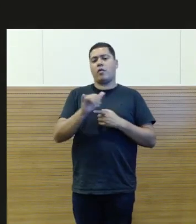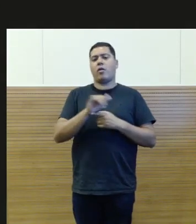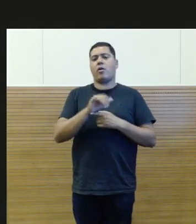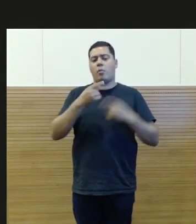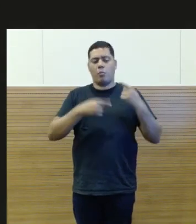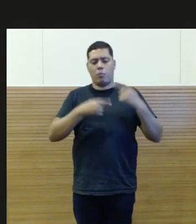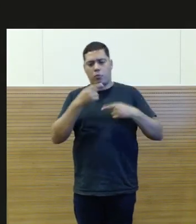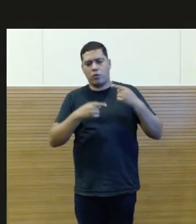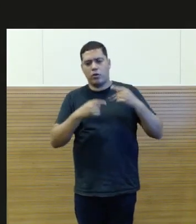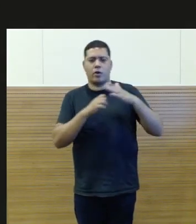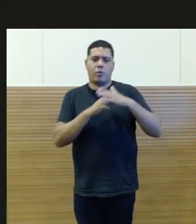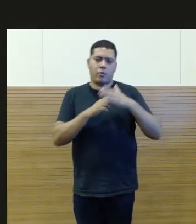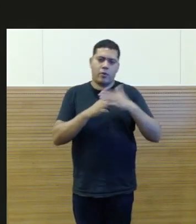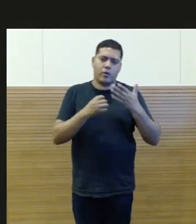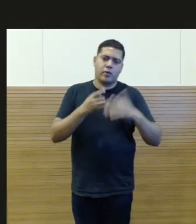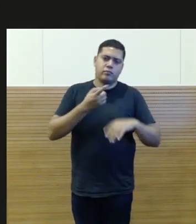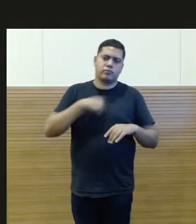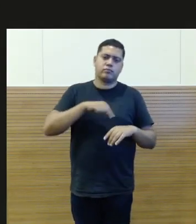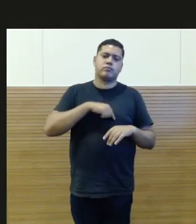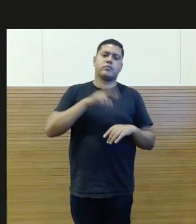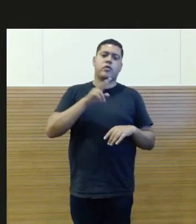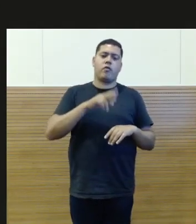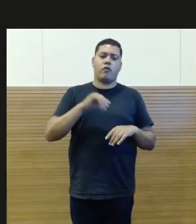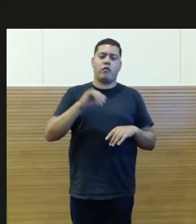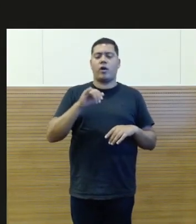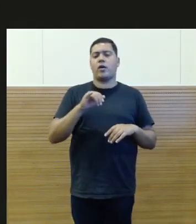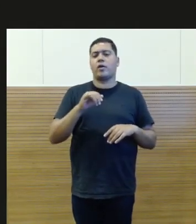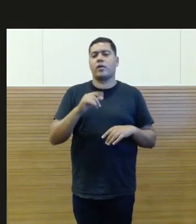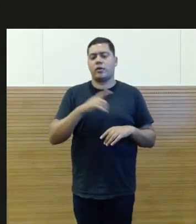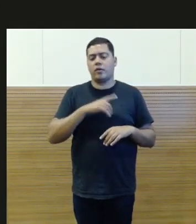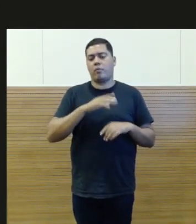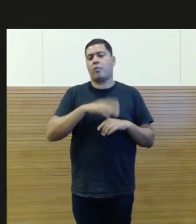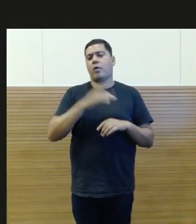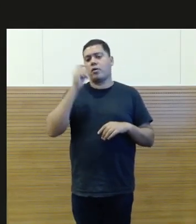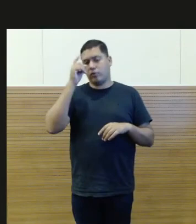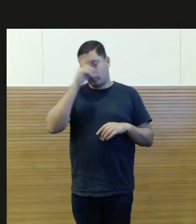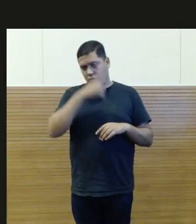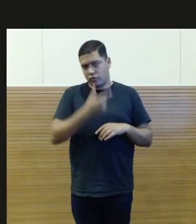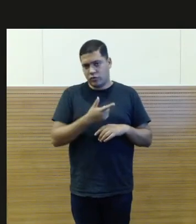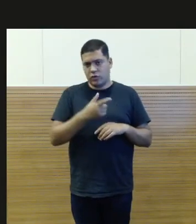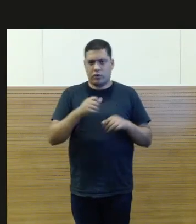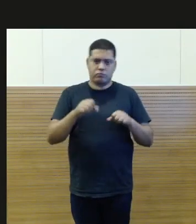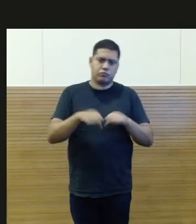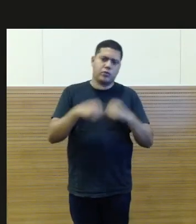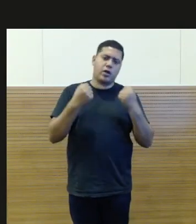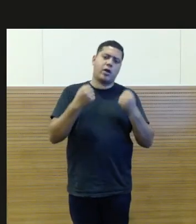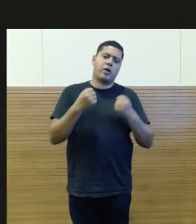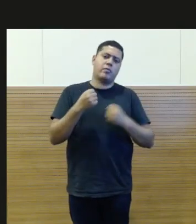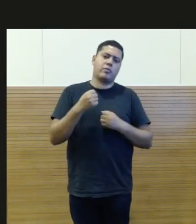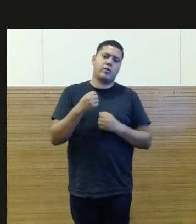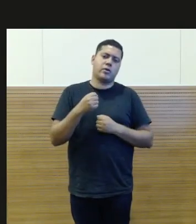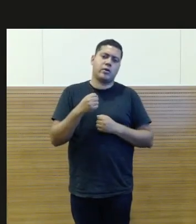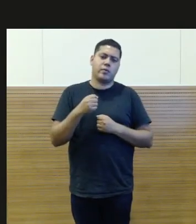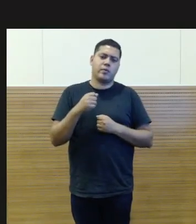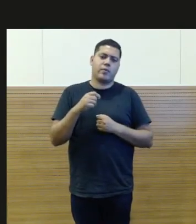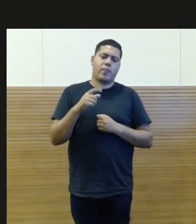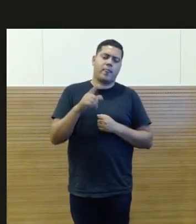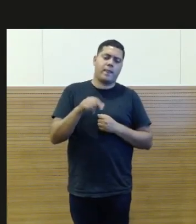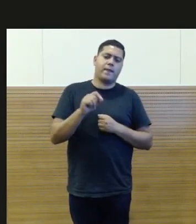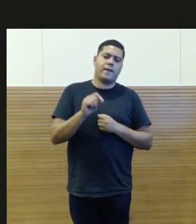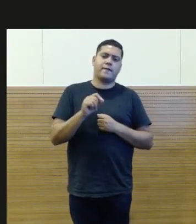políticas corporativas dessas empresas, a gente vai, uma vez mais, ter dificuldade de quebrar esse status quo